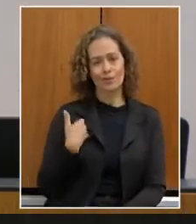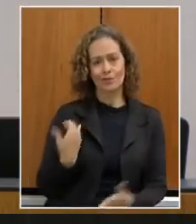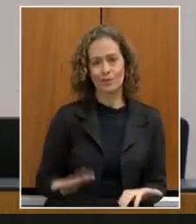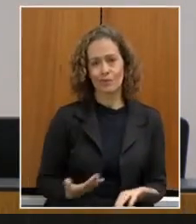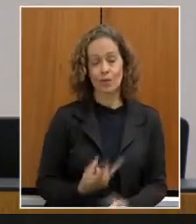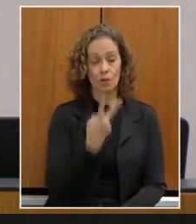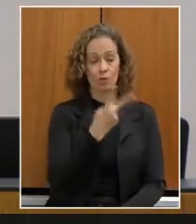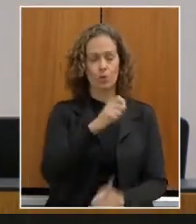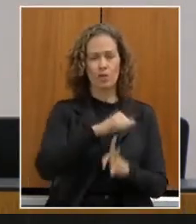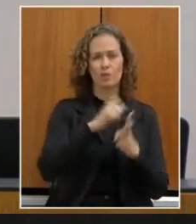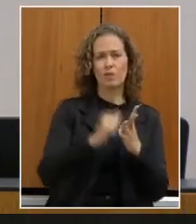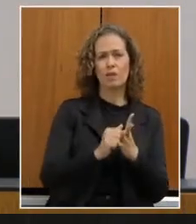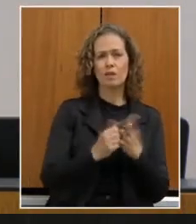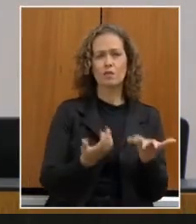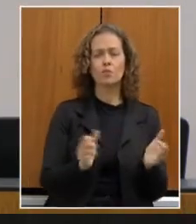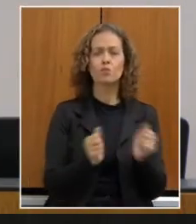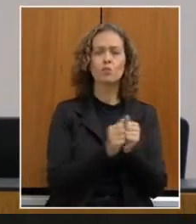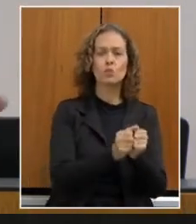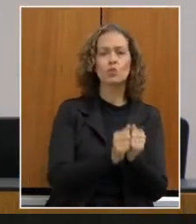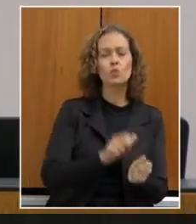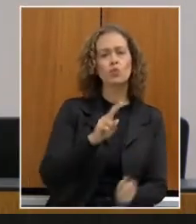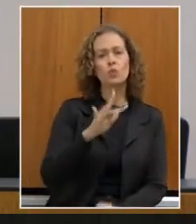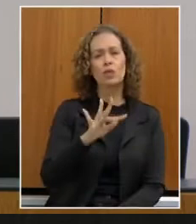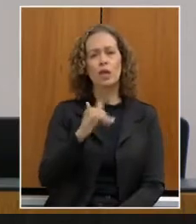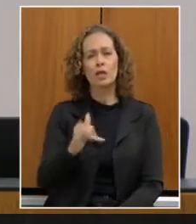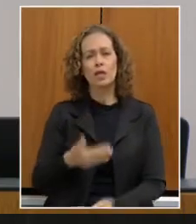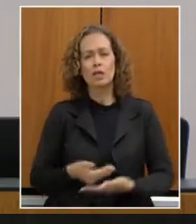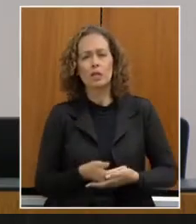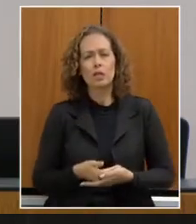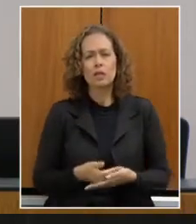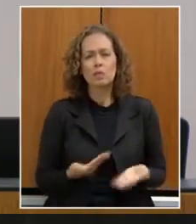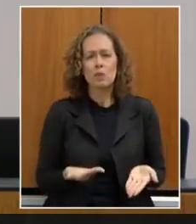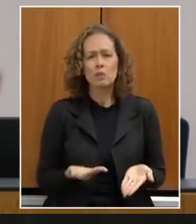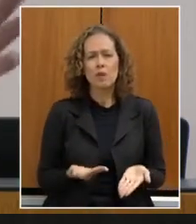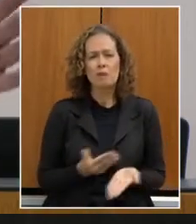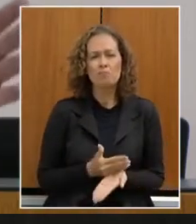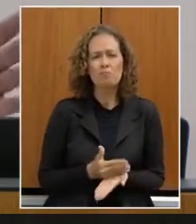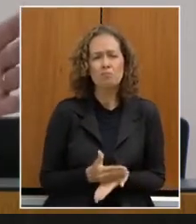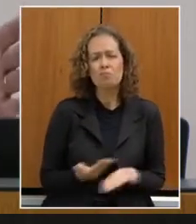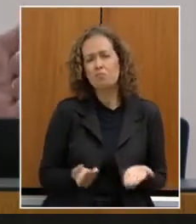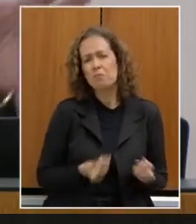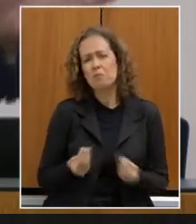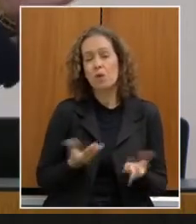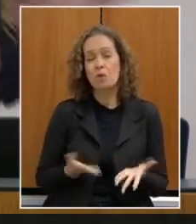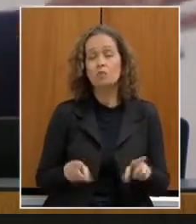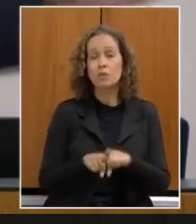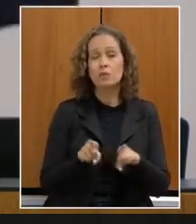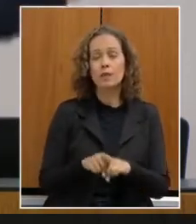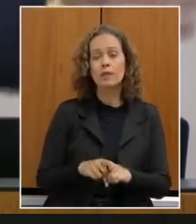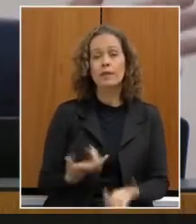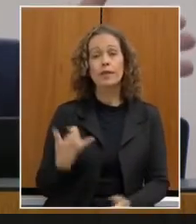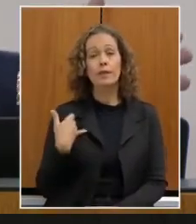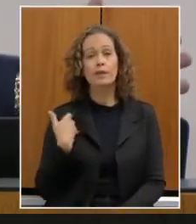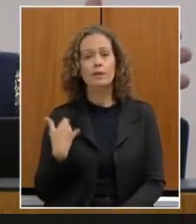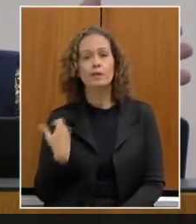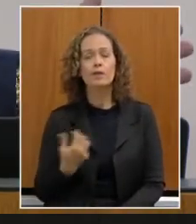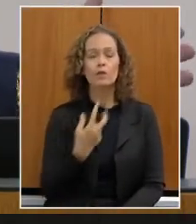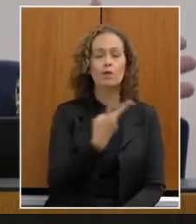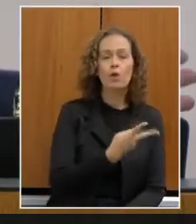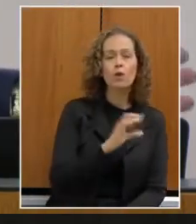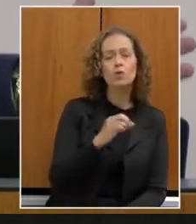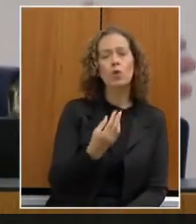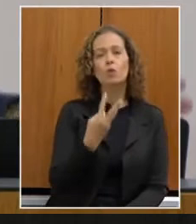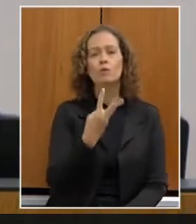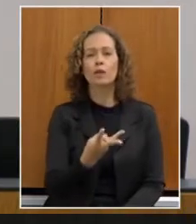dois meses e colocar em uma UTI neonatal. Ele é preparado para a UTI neonatal. Nem colocar essa criança de dois anos, três anos, em uma CTI adulto.